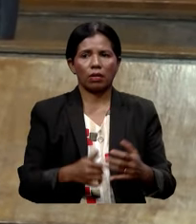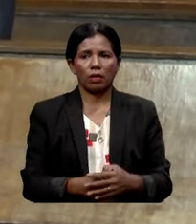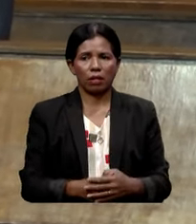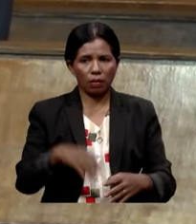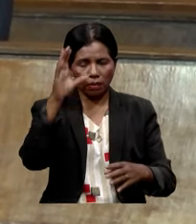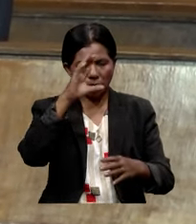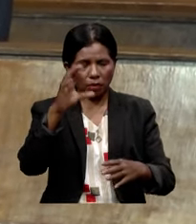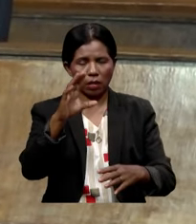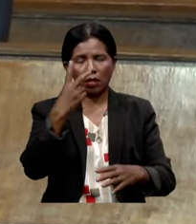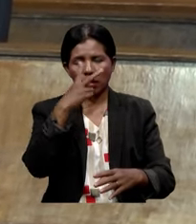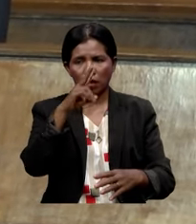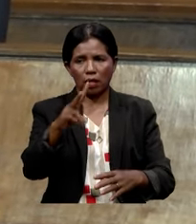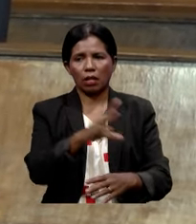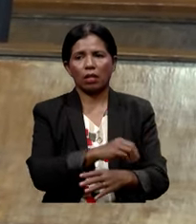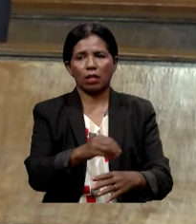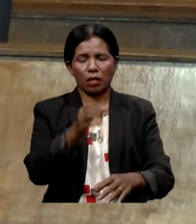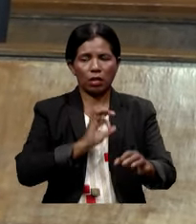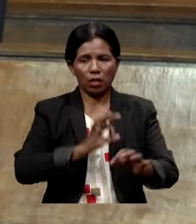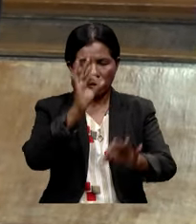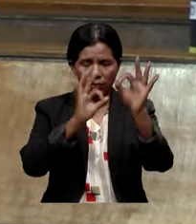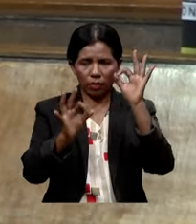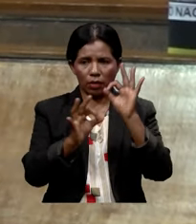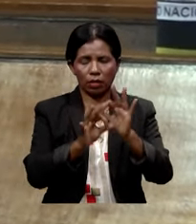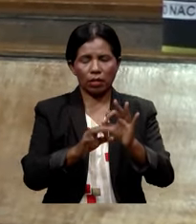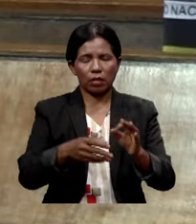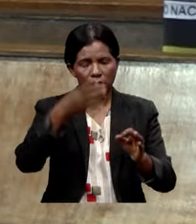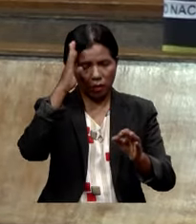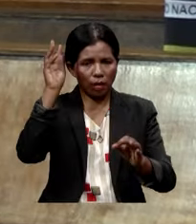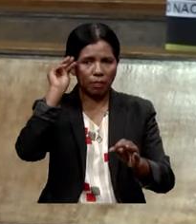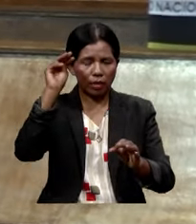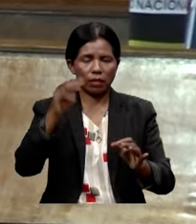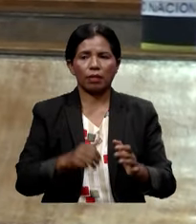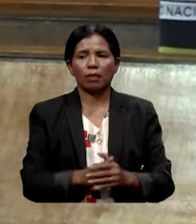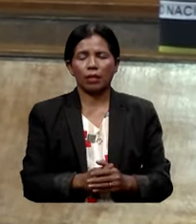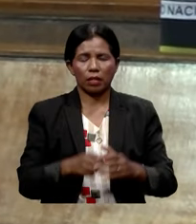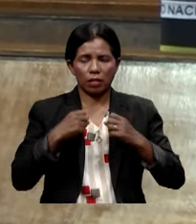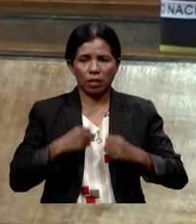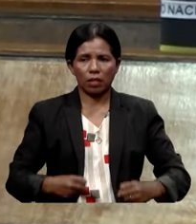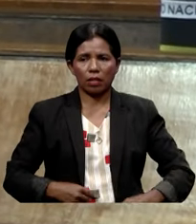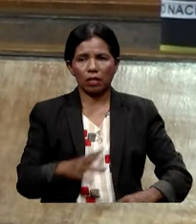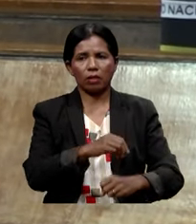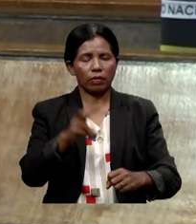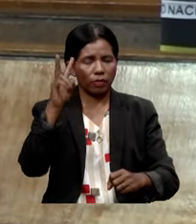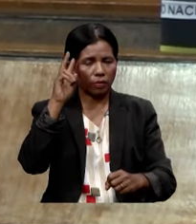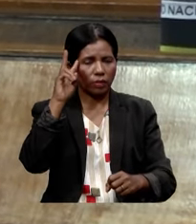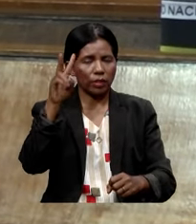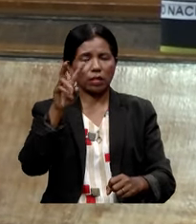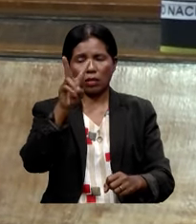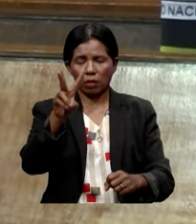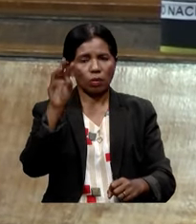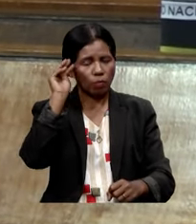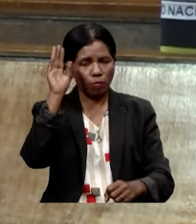busca a solução e solução né, ao fiar catac. A senhora ministra Saúde, no nós vicina em rua, busca a solução